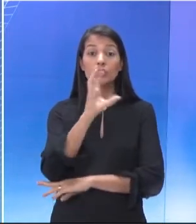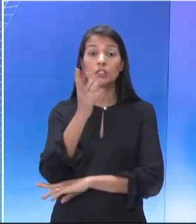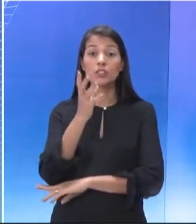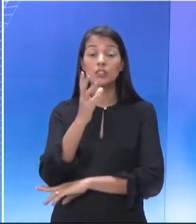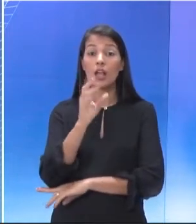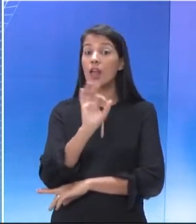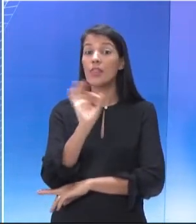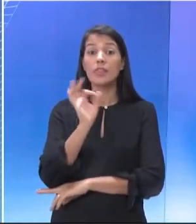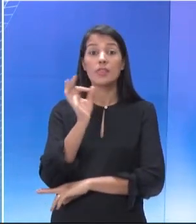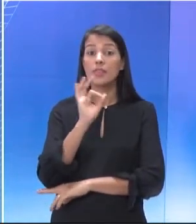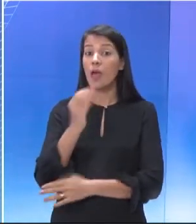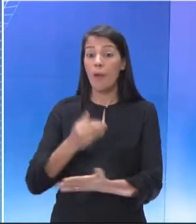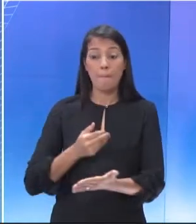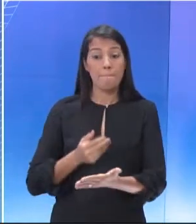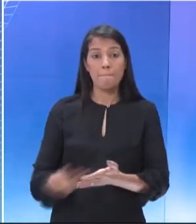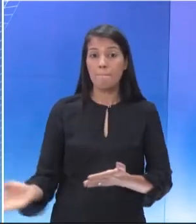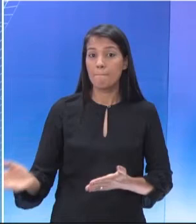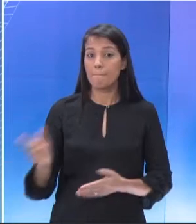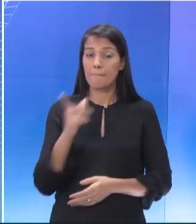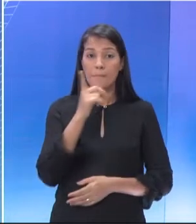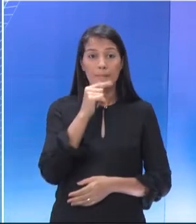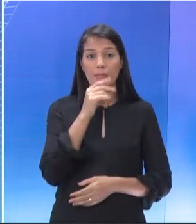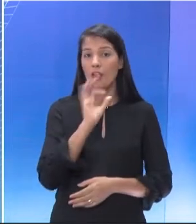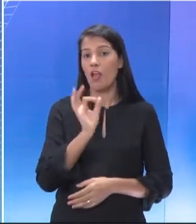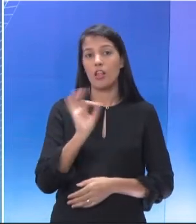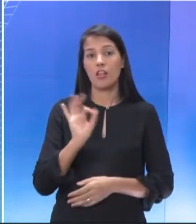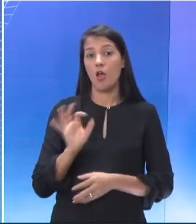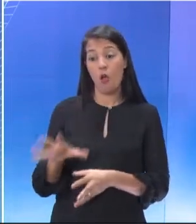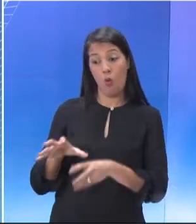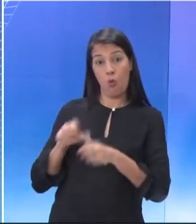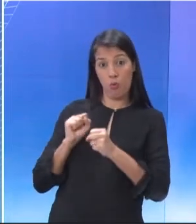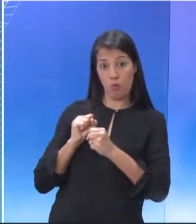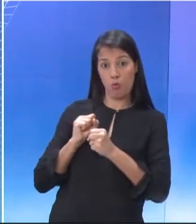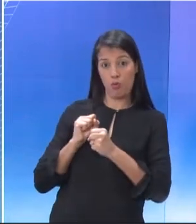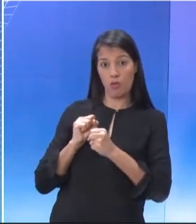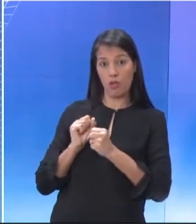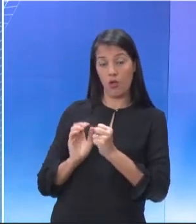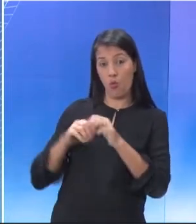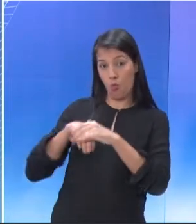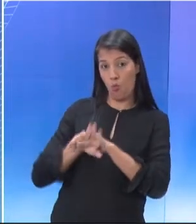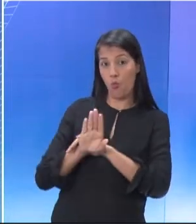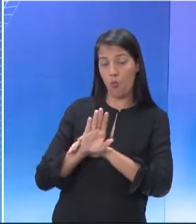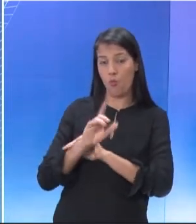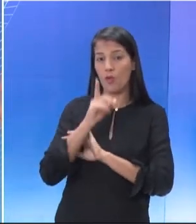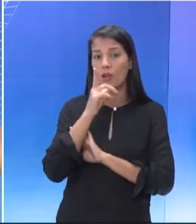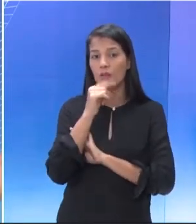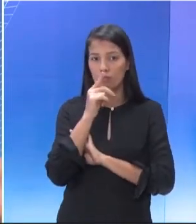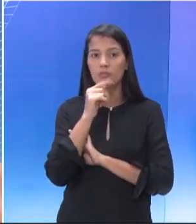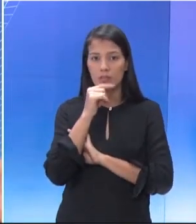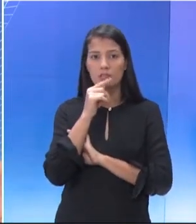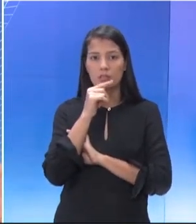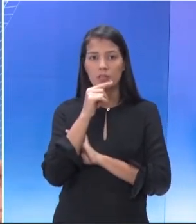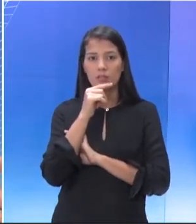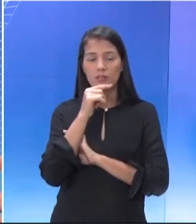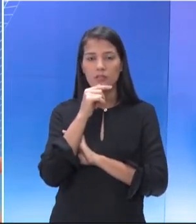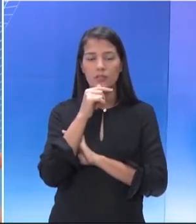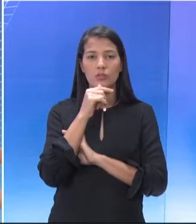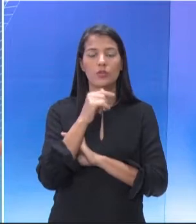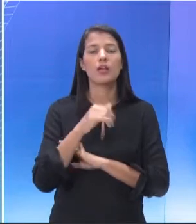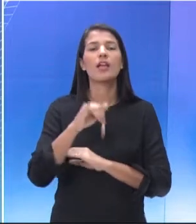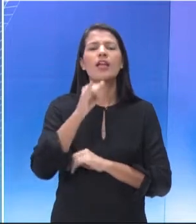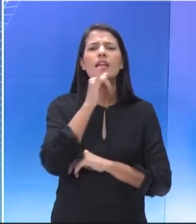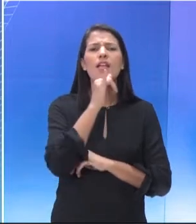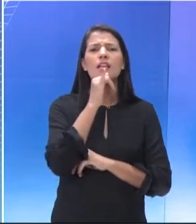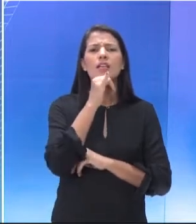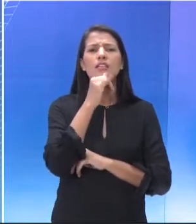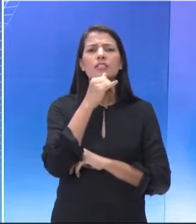planta sempre hidratada. Imagina você uma planta em regiões quentes, por exemplo, lá na Caatinga, né? Ou